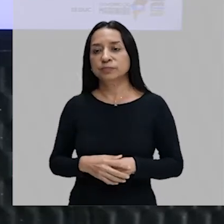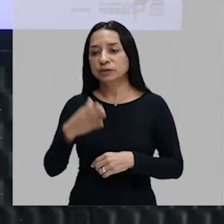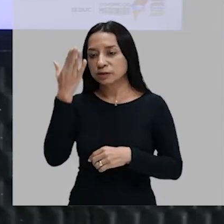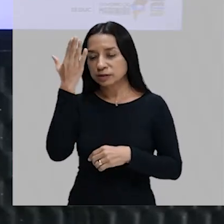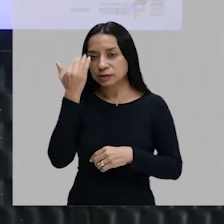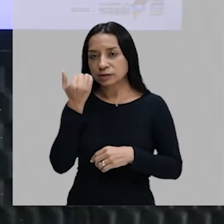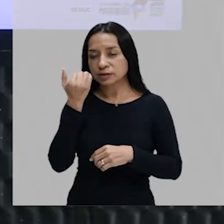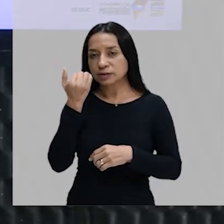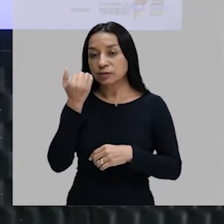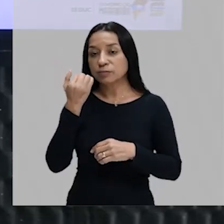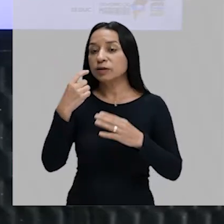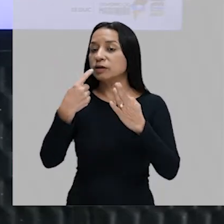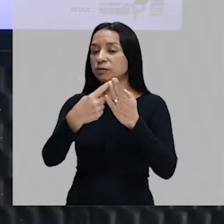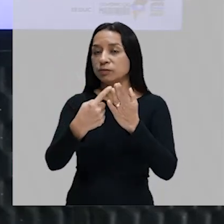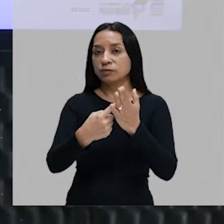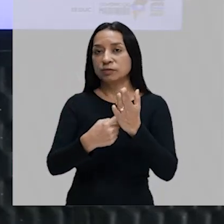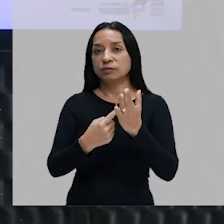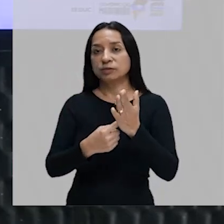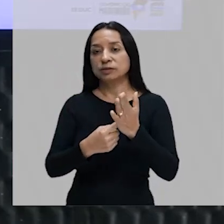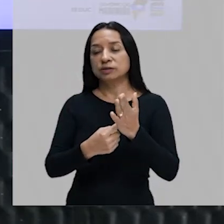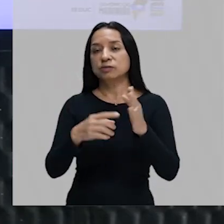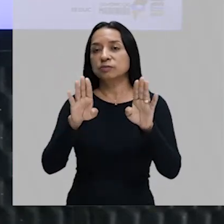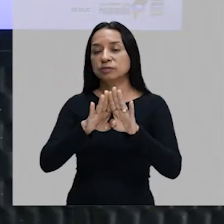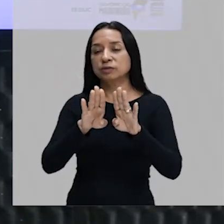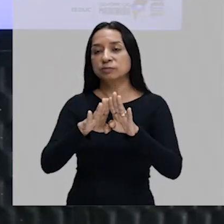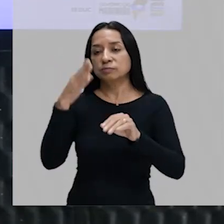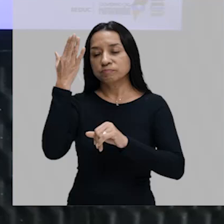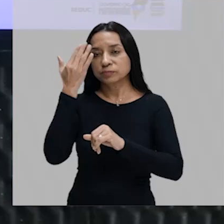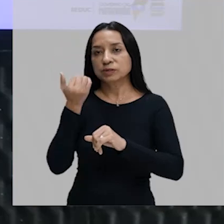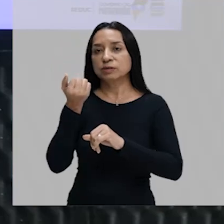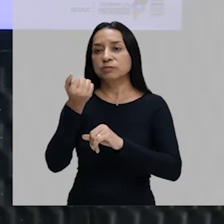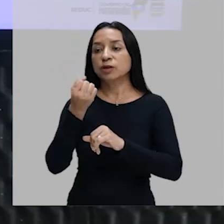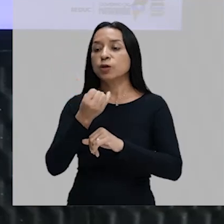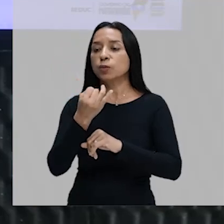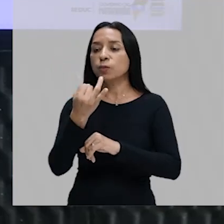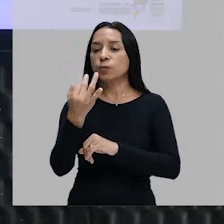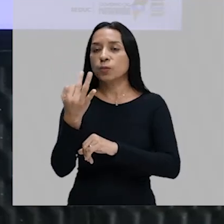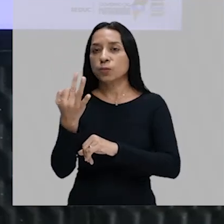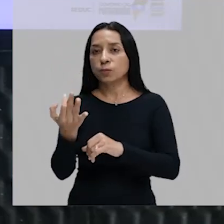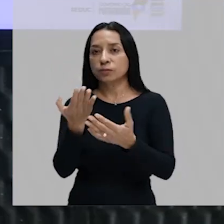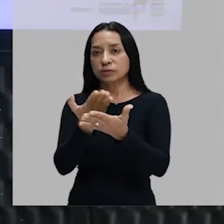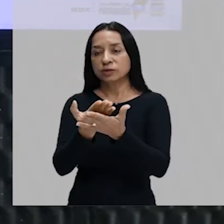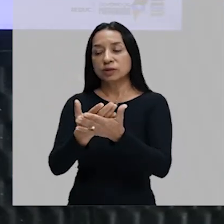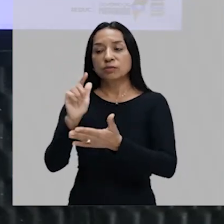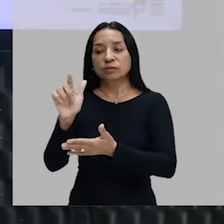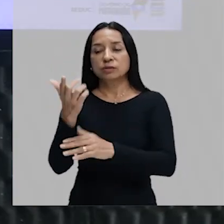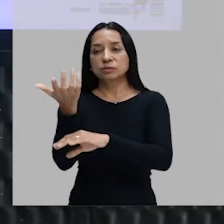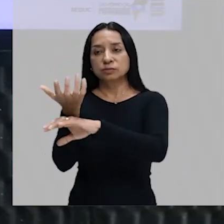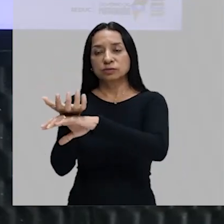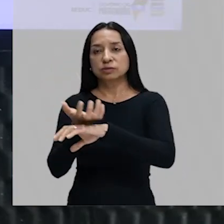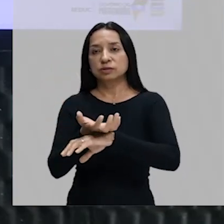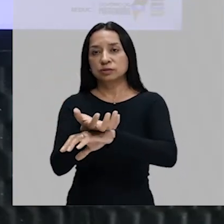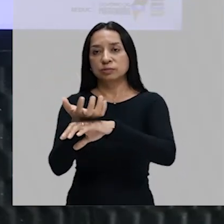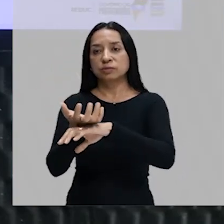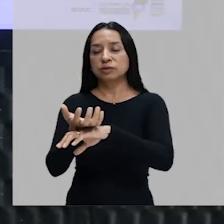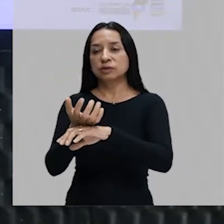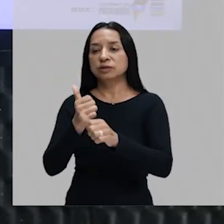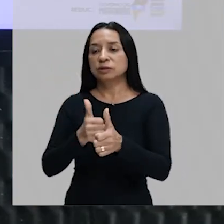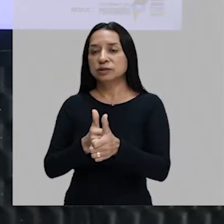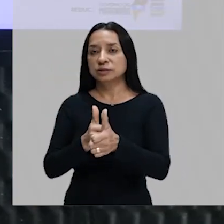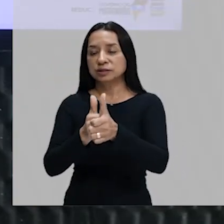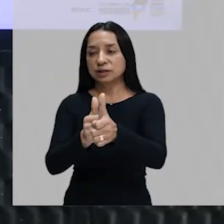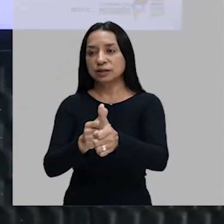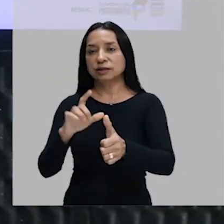essa grade de programação e saber também quais são as aulas das outras disciplinas, vocês nos seguem lá